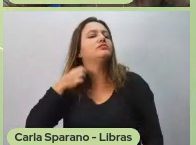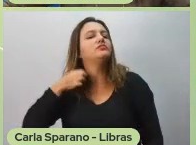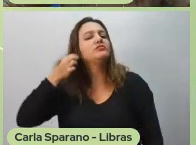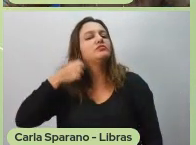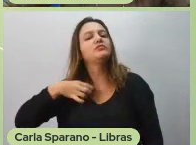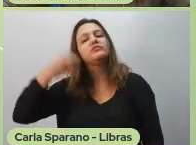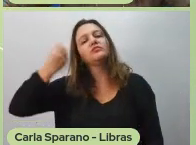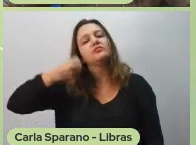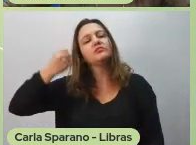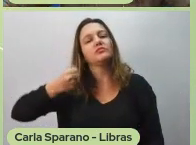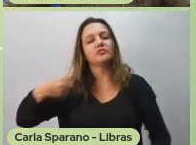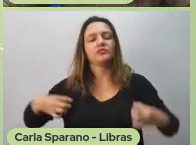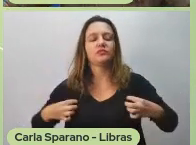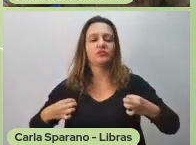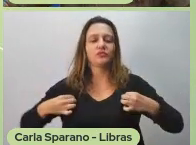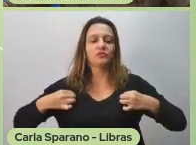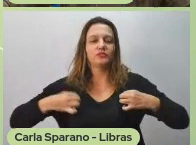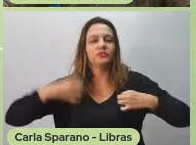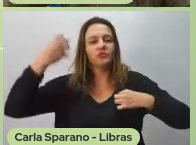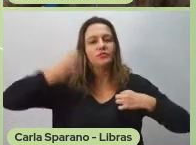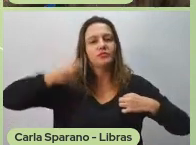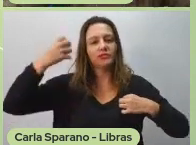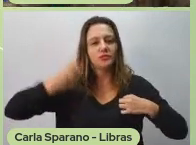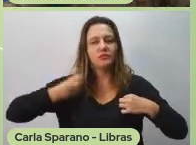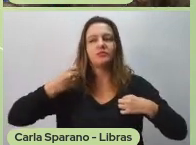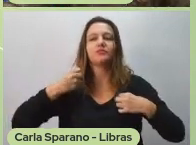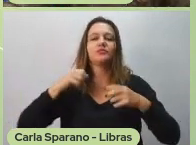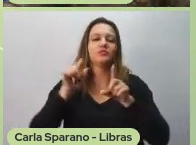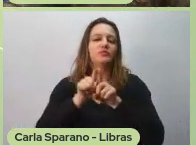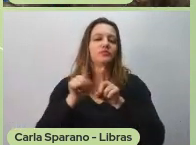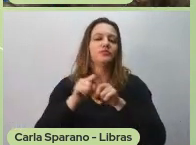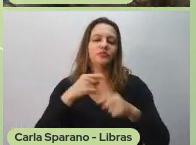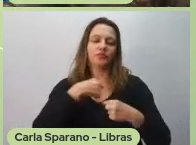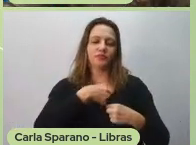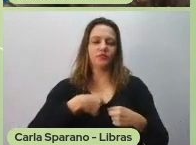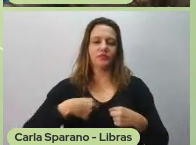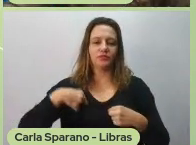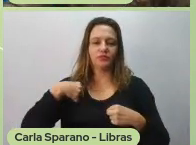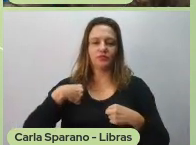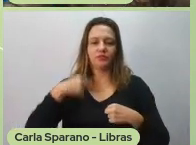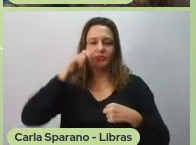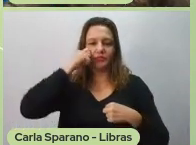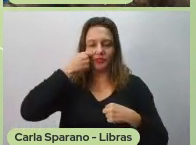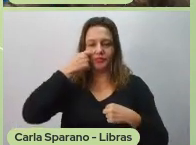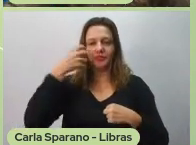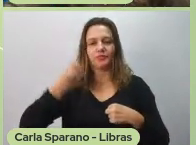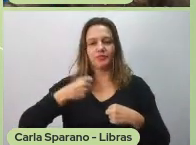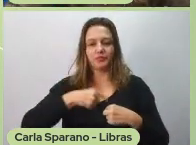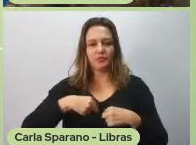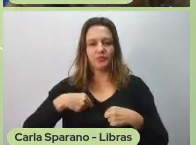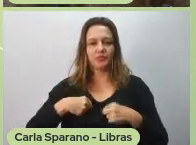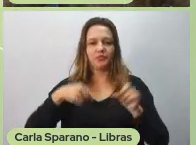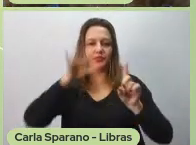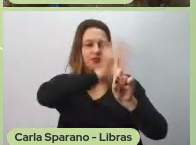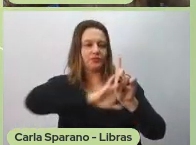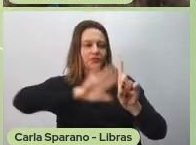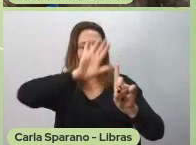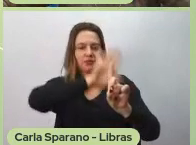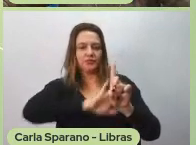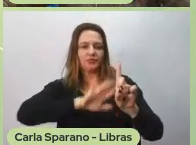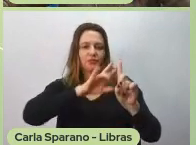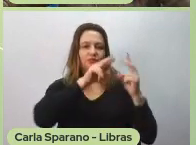também, uma camisa branca e um pendente preto e branco. Estou com um fundo digital do